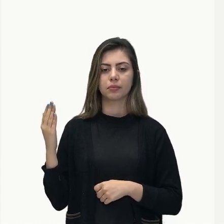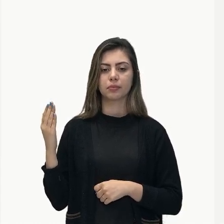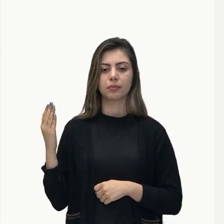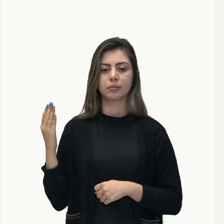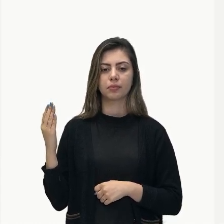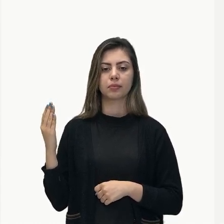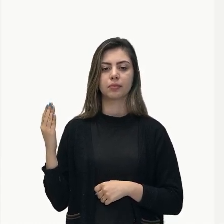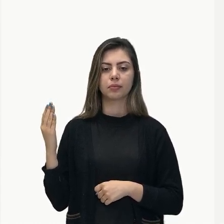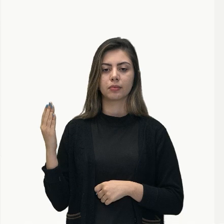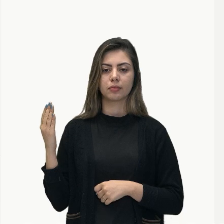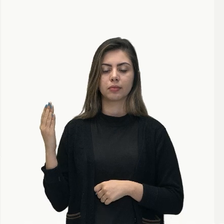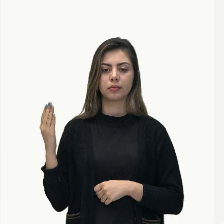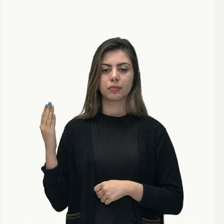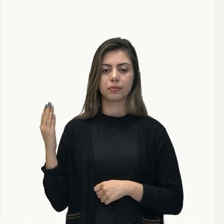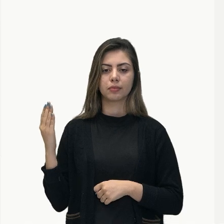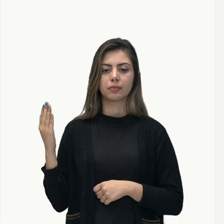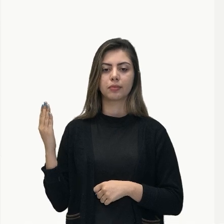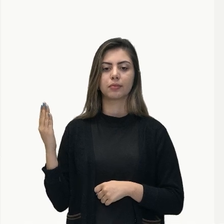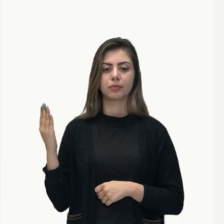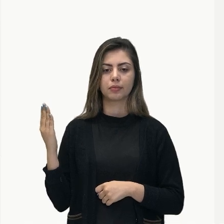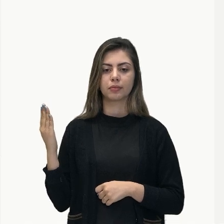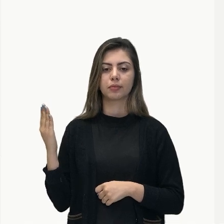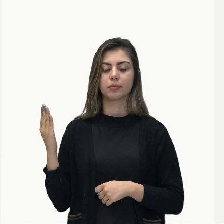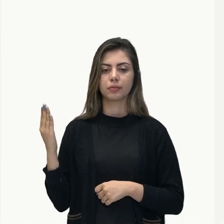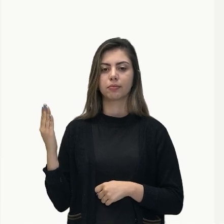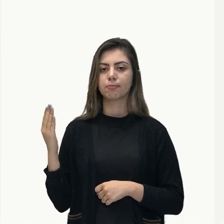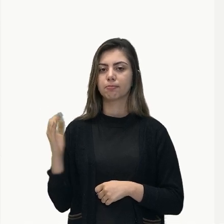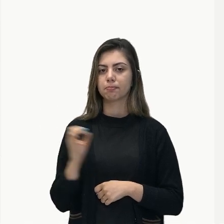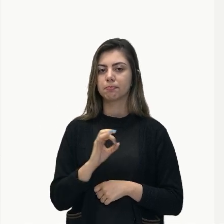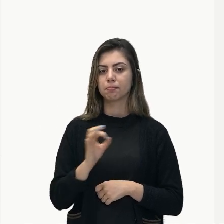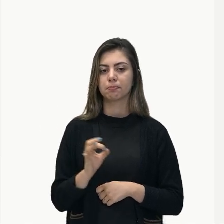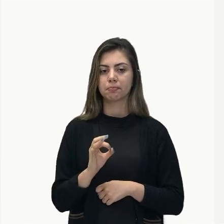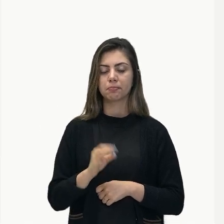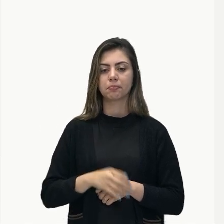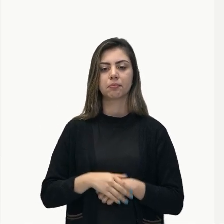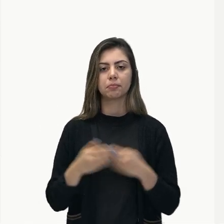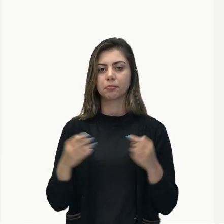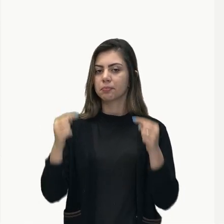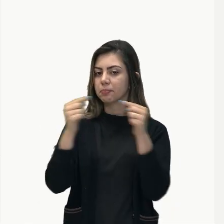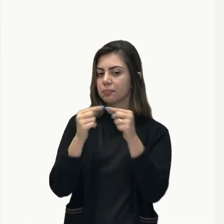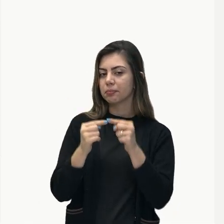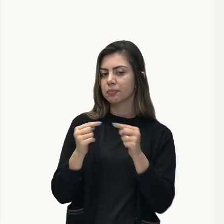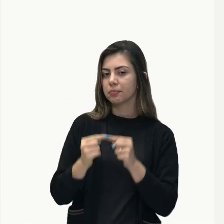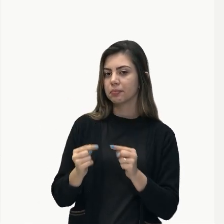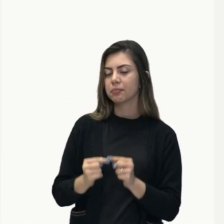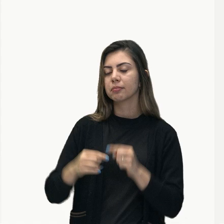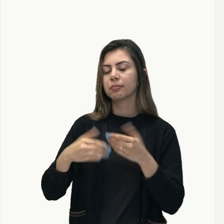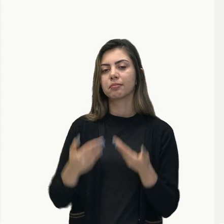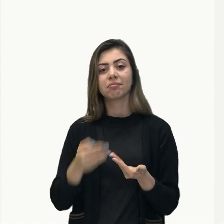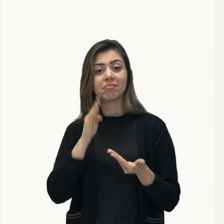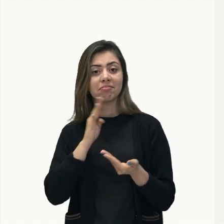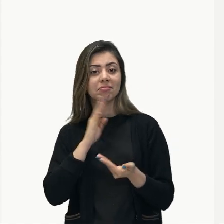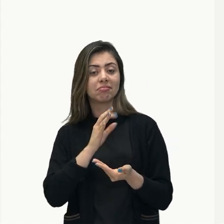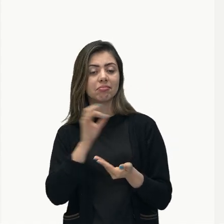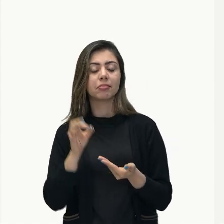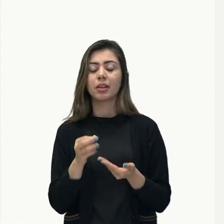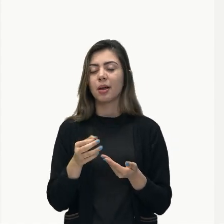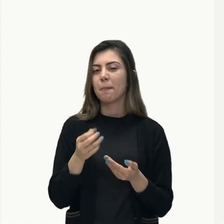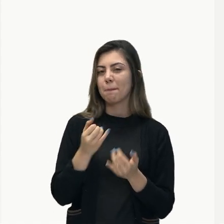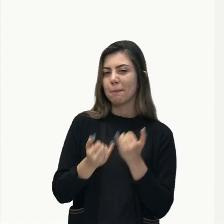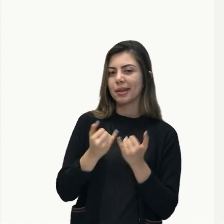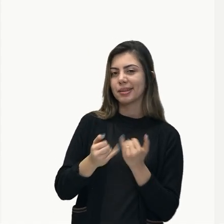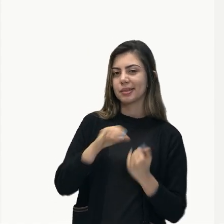vosotros bebíais e eles bebiam. Percebem aí? Que legal, né? Muito parecido com o português,